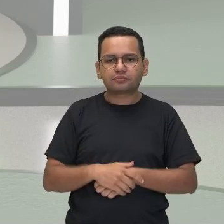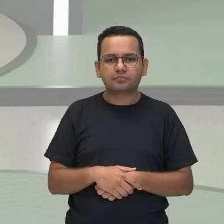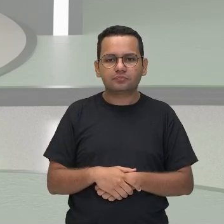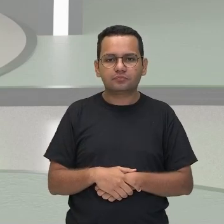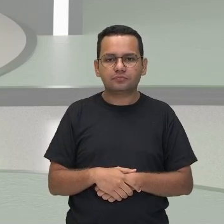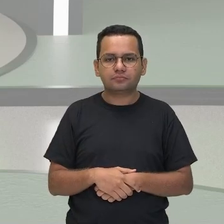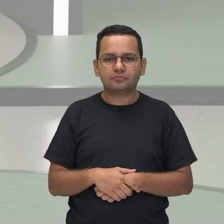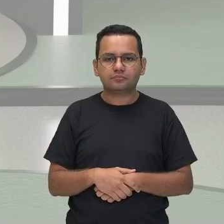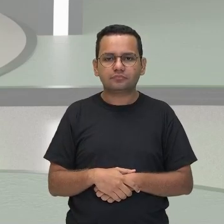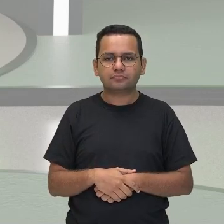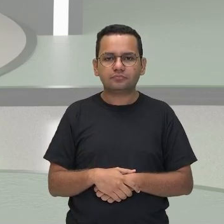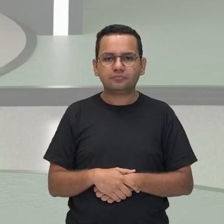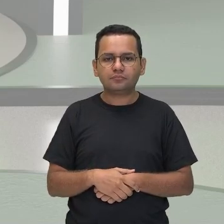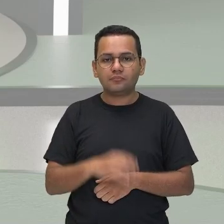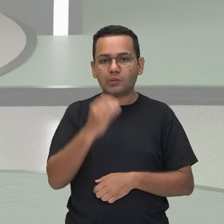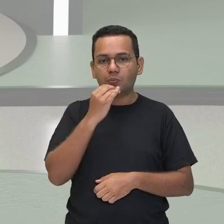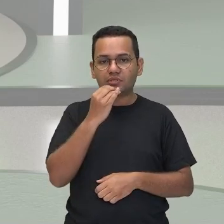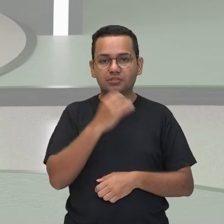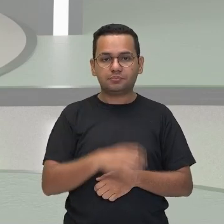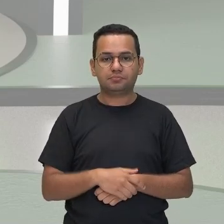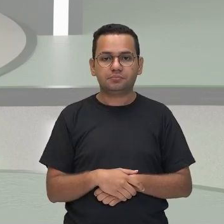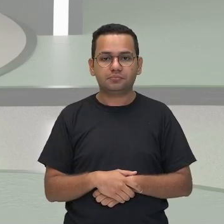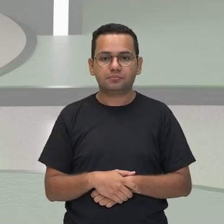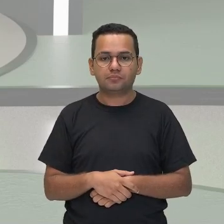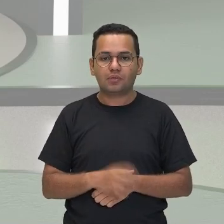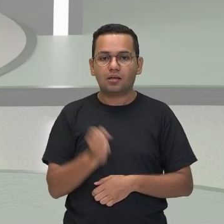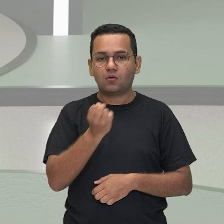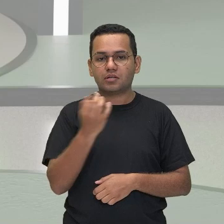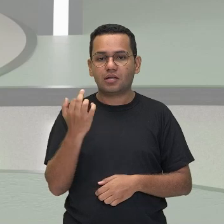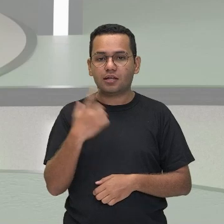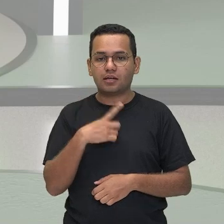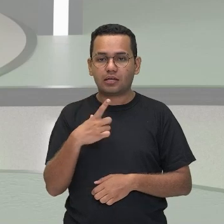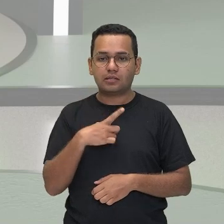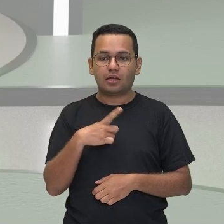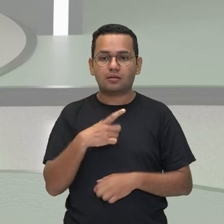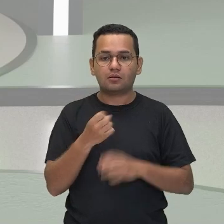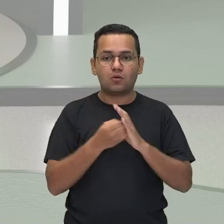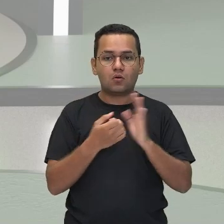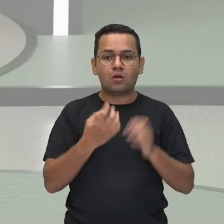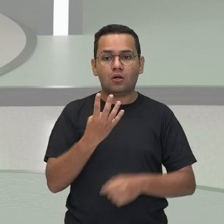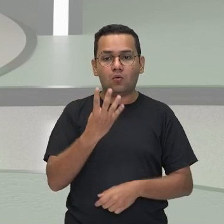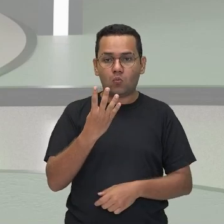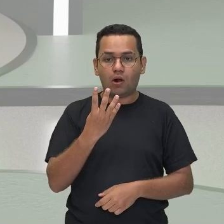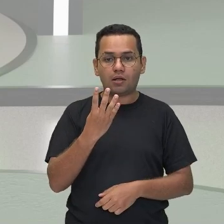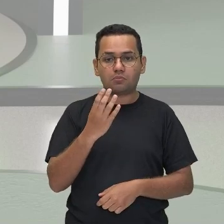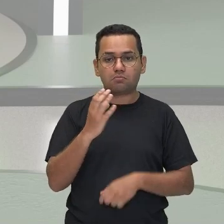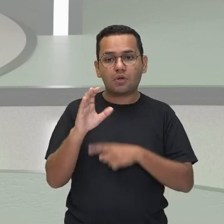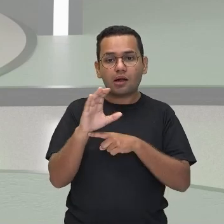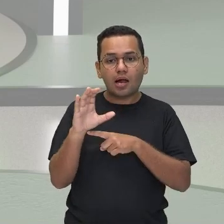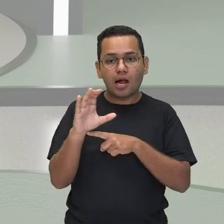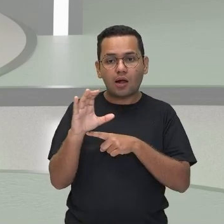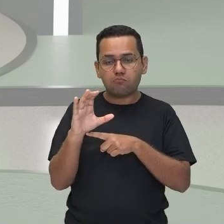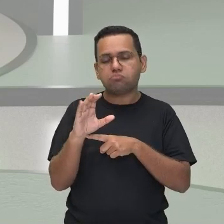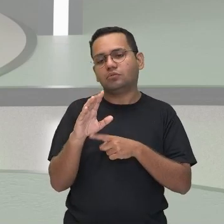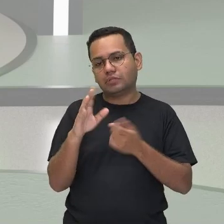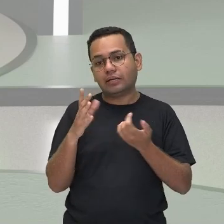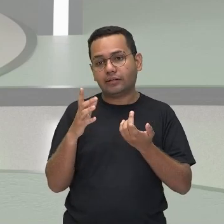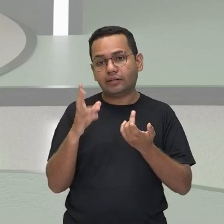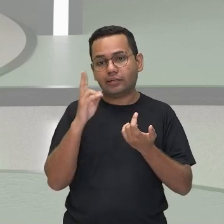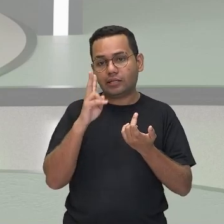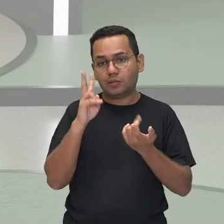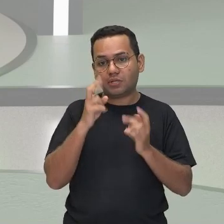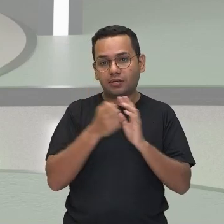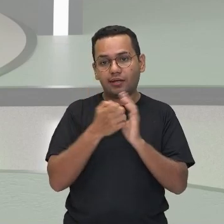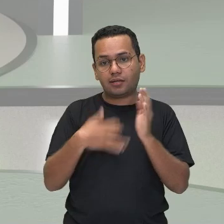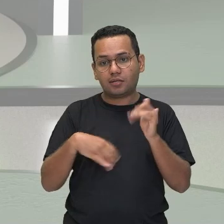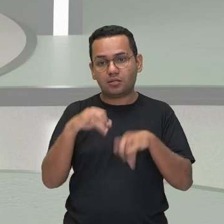têm até 4 carbonos, lembrando que a gente está falando de elemento químico, aqueles que têm até 4 carbonos, eles vão ferver nesse processo